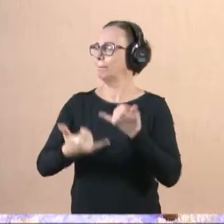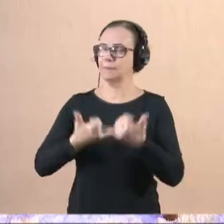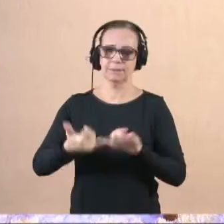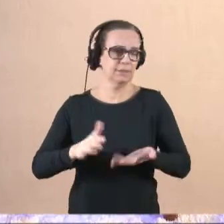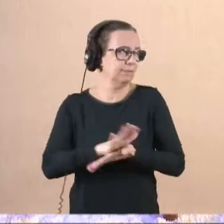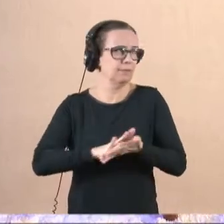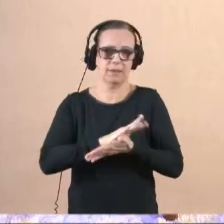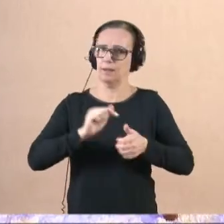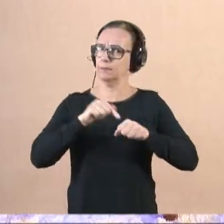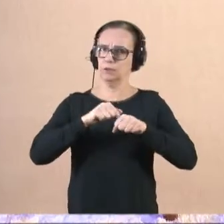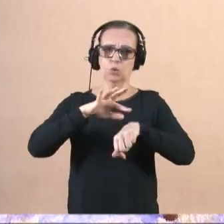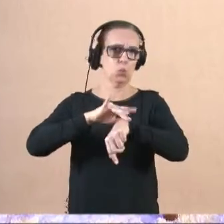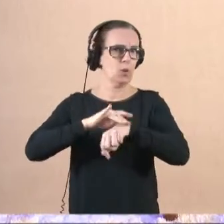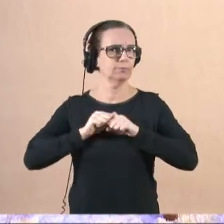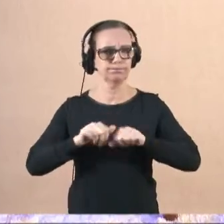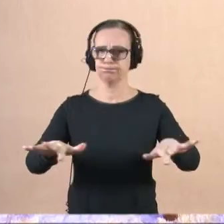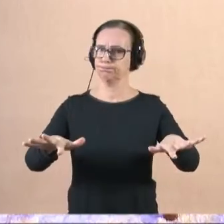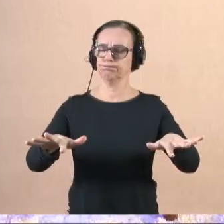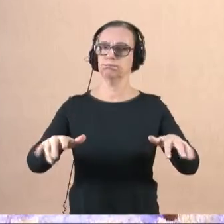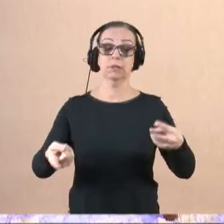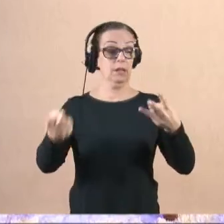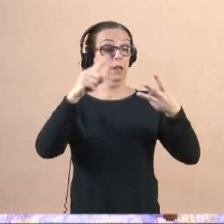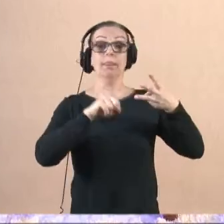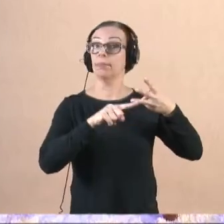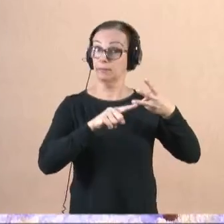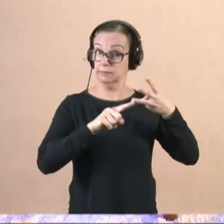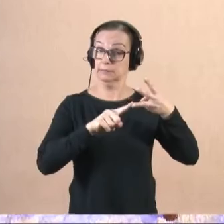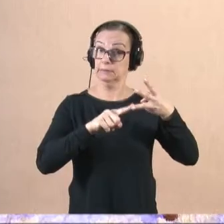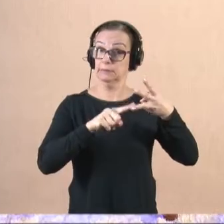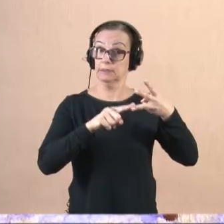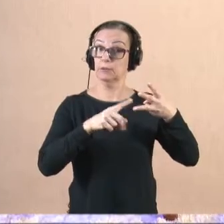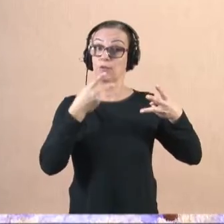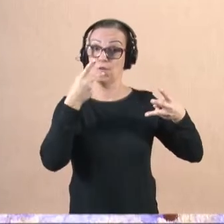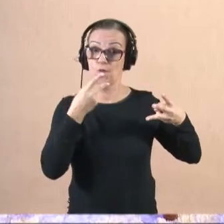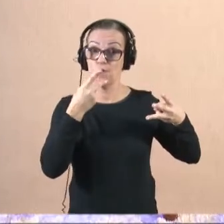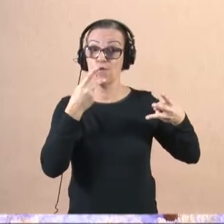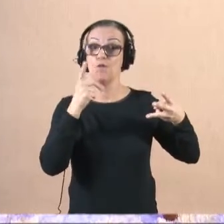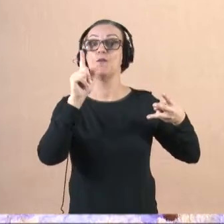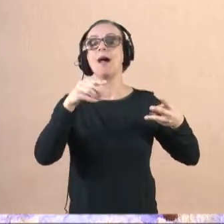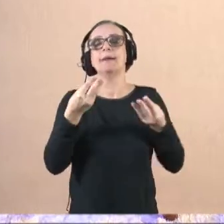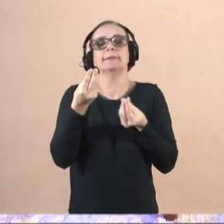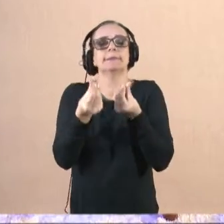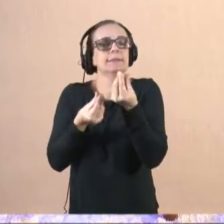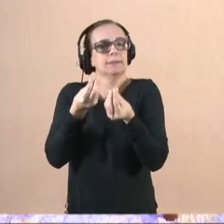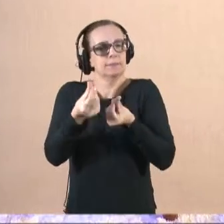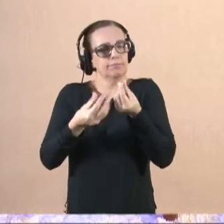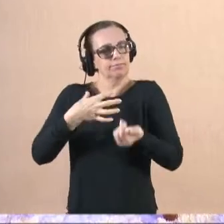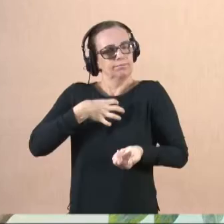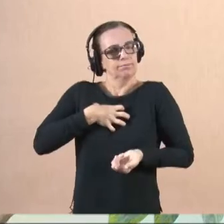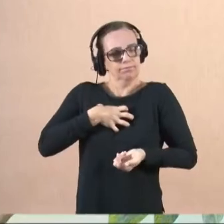com esta pandemia olha é o terceiro ponto que você pode destacar é a sensibilização